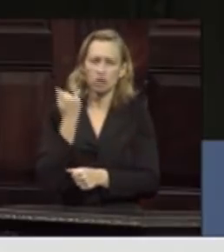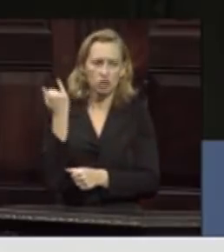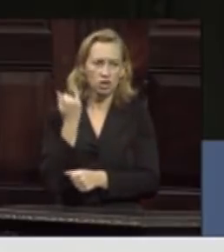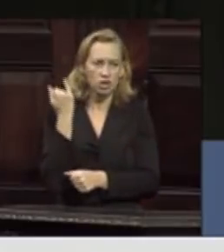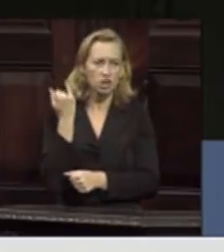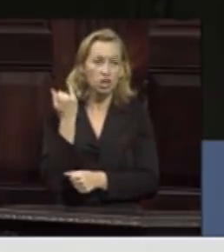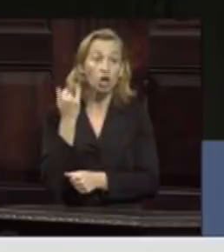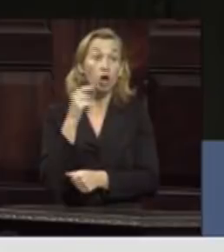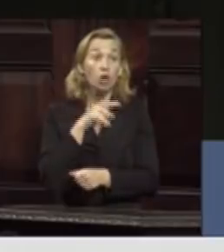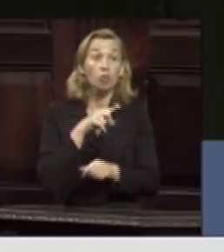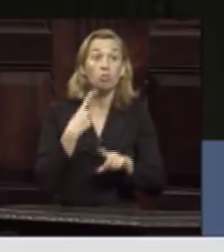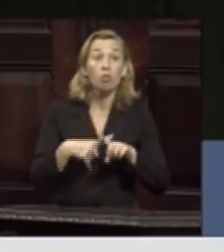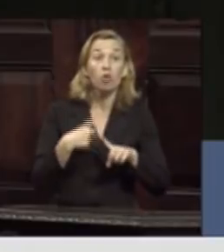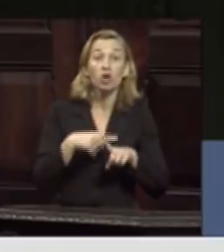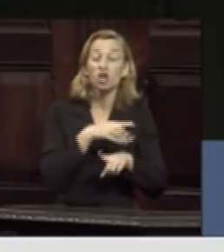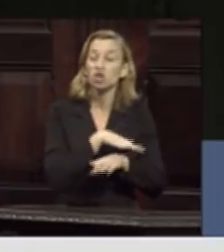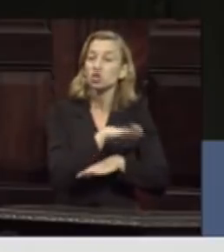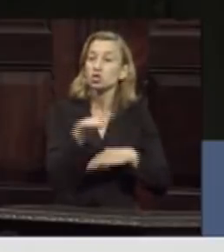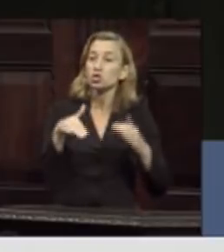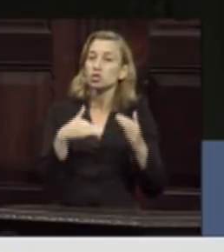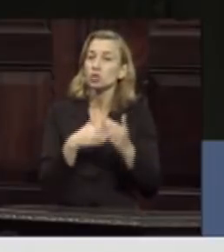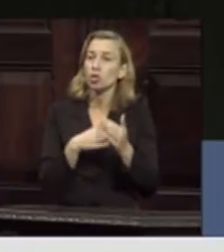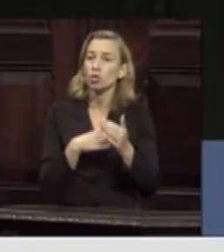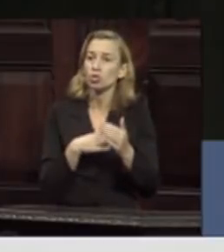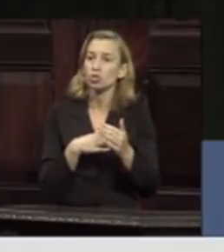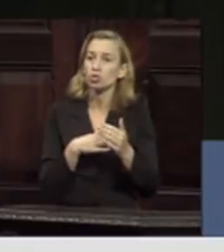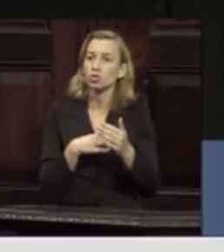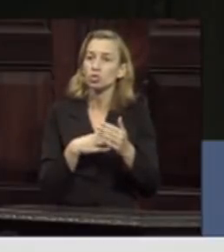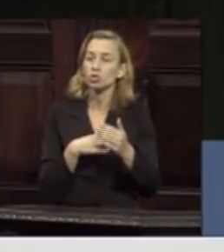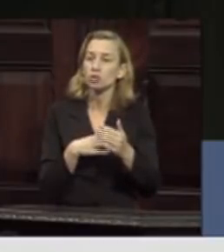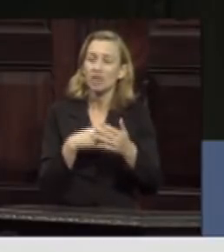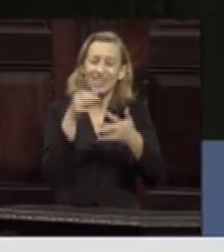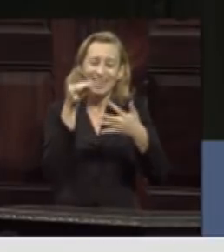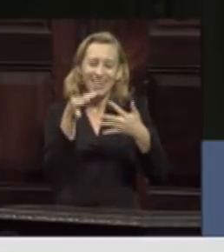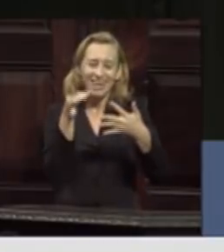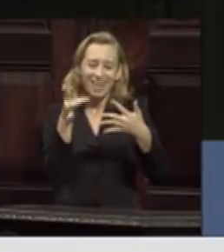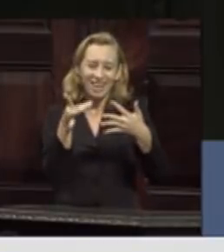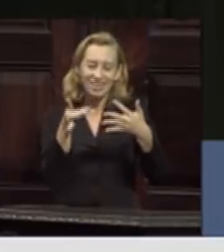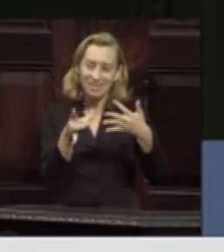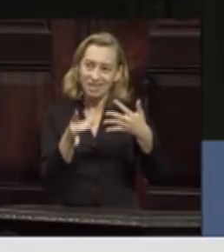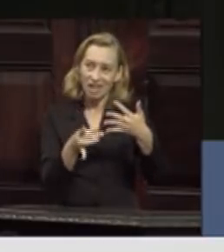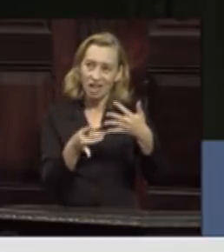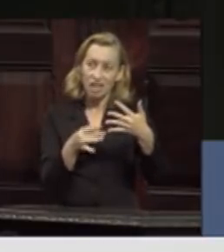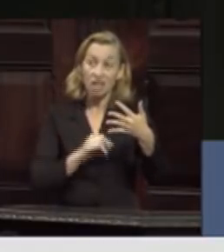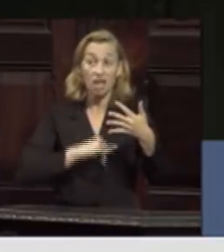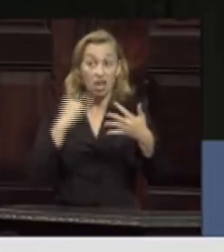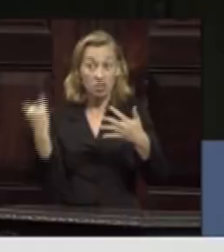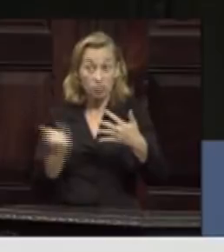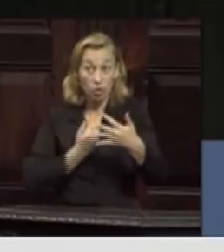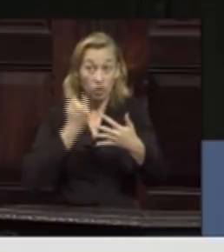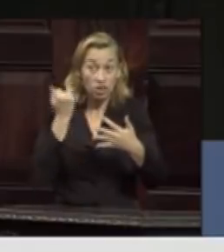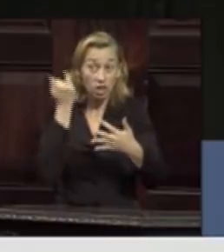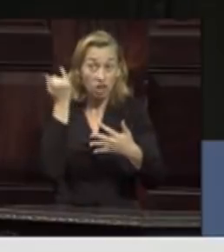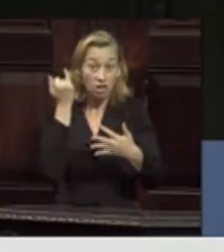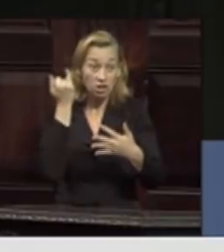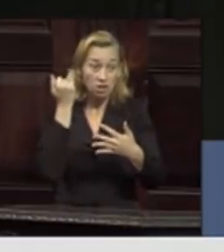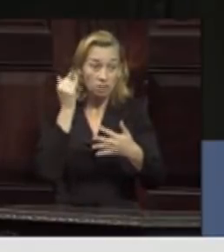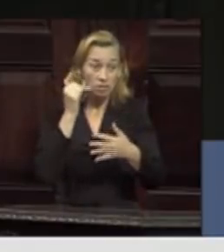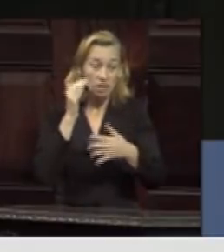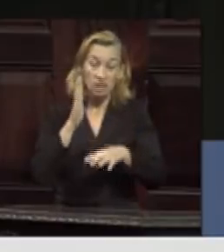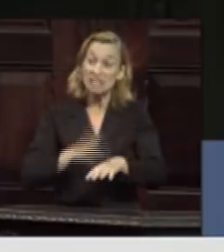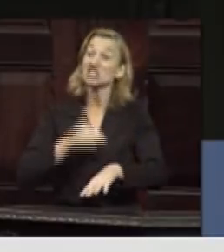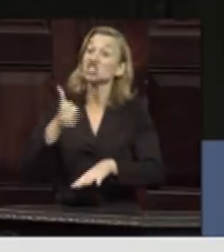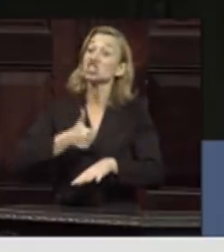você vai conseguir todos os detalhes de todos. Tem que ver aquilo que é essencial para garantir